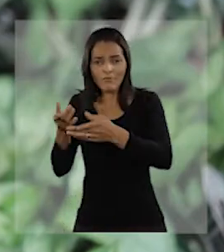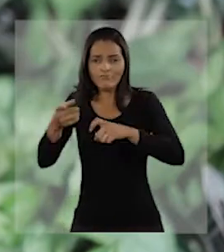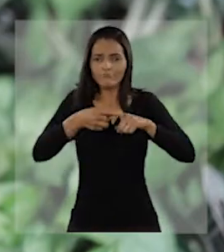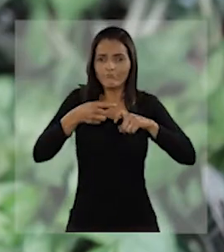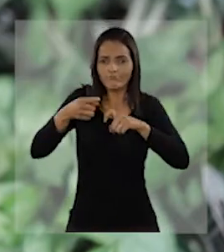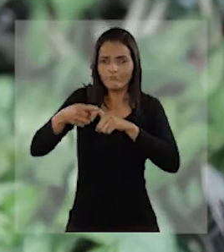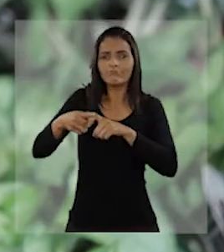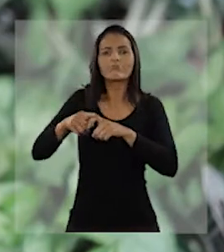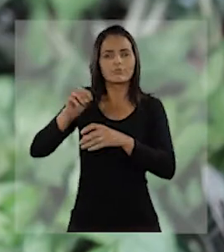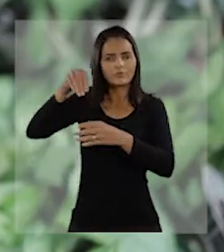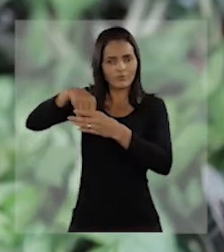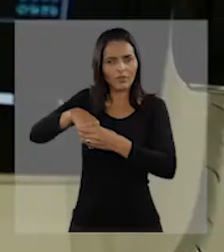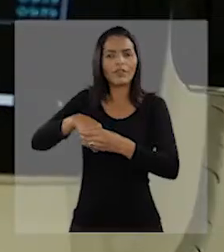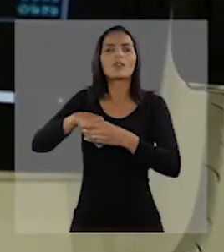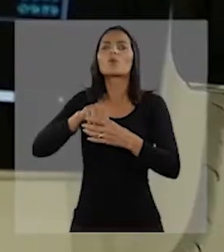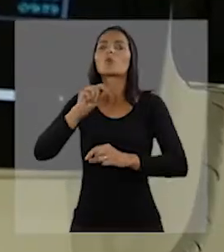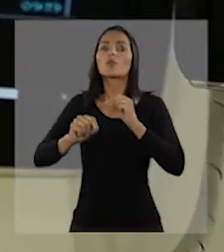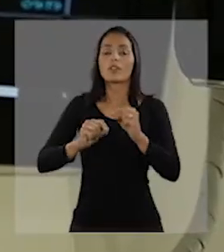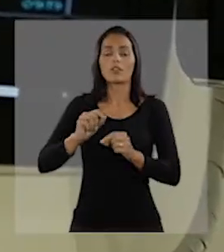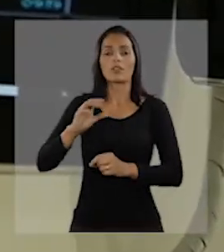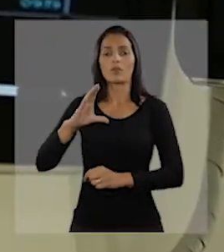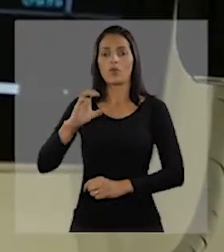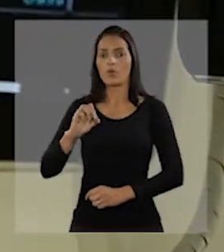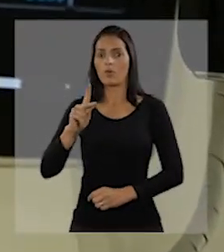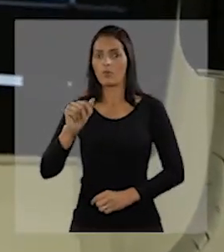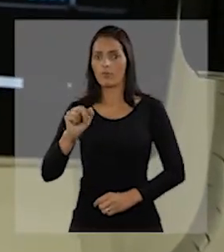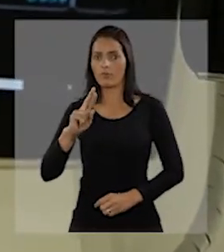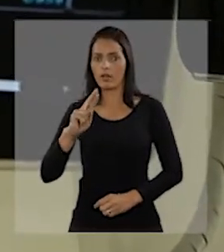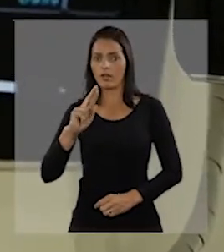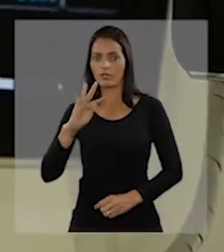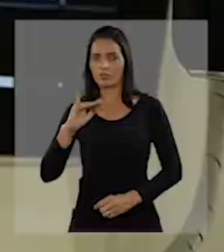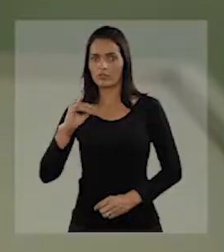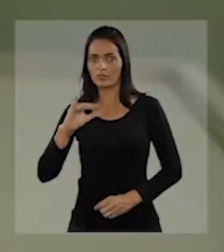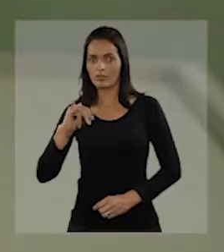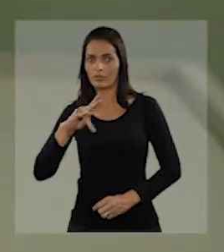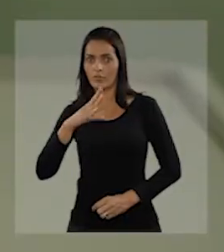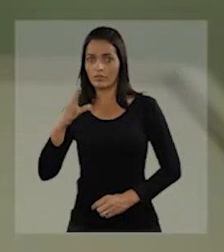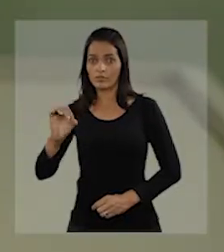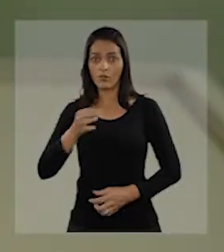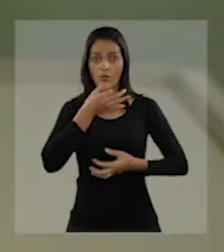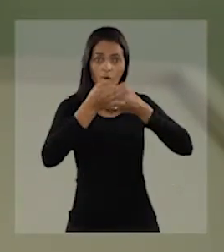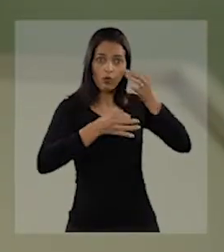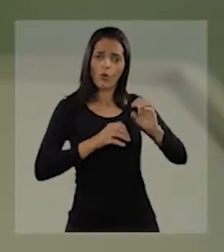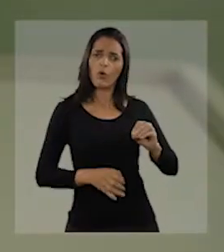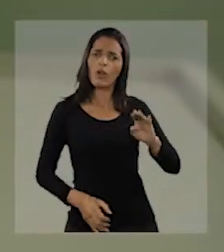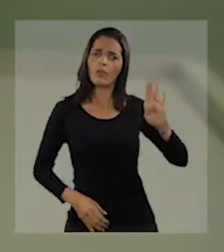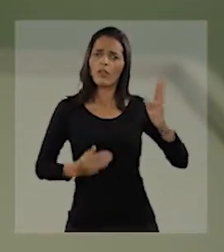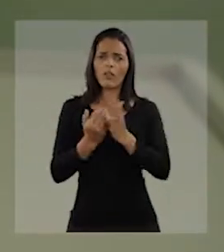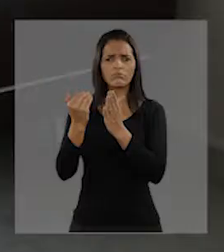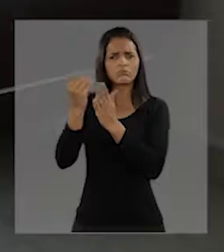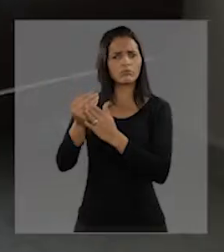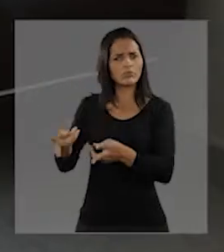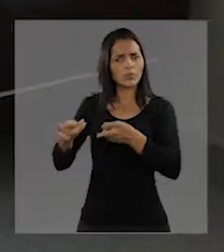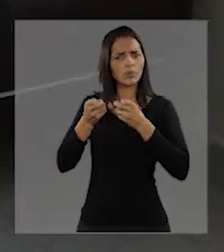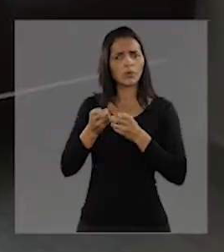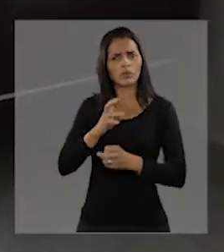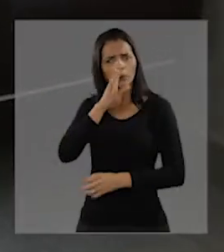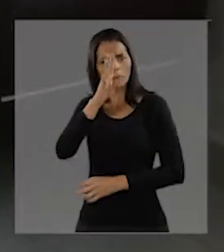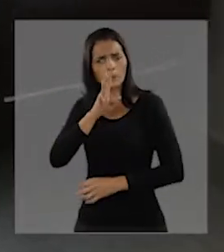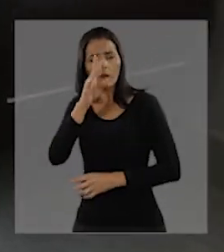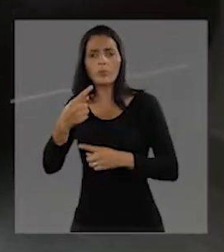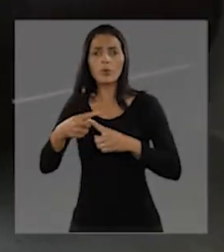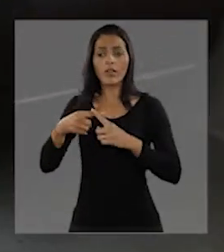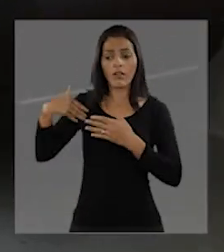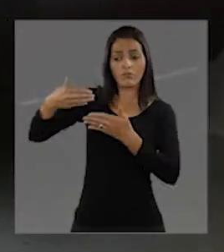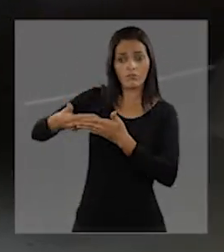cada procedimento realizado no sistema de coparticipação. Para a ordem, o aumento foi abusivo, uma vez que a média